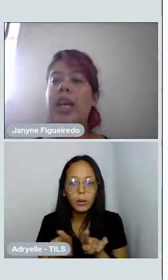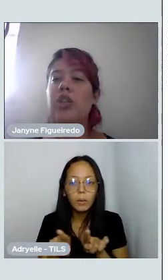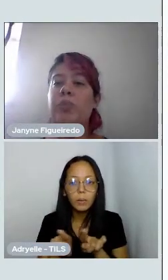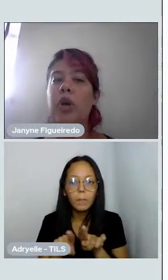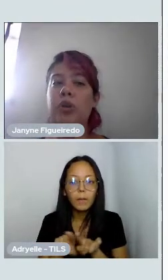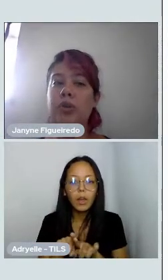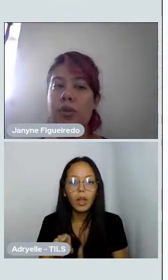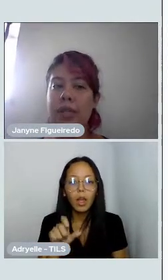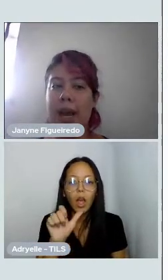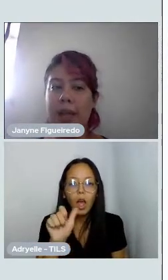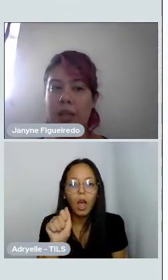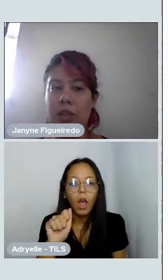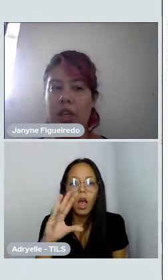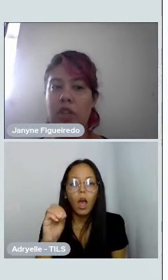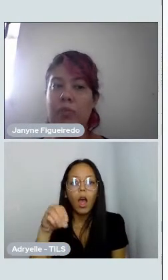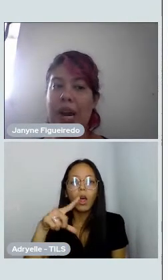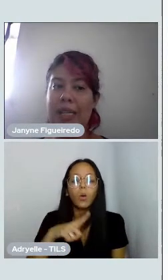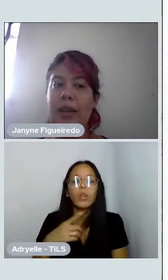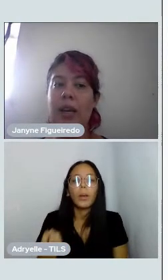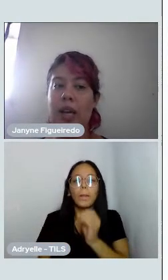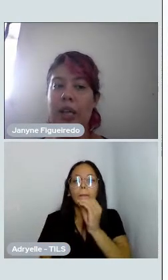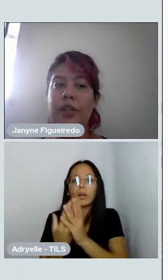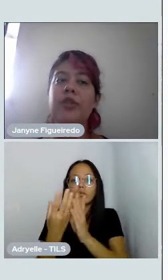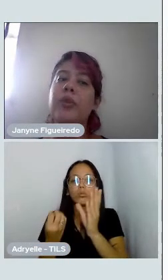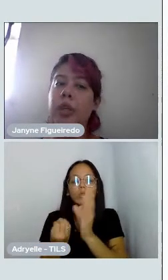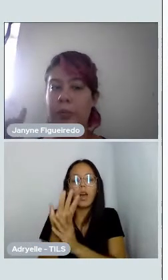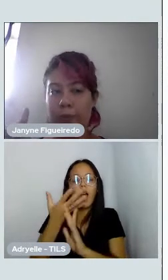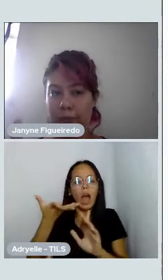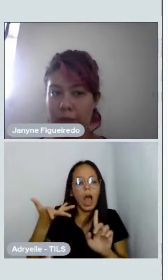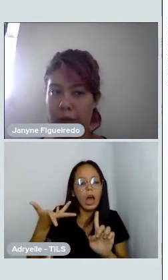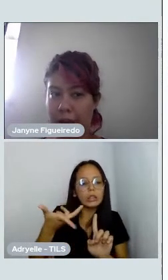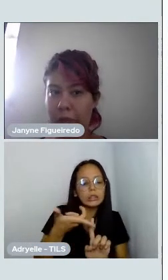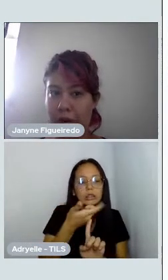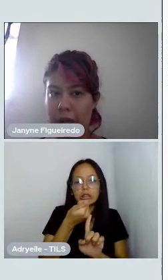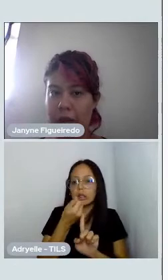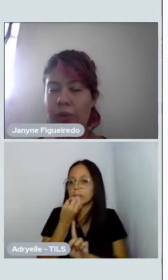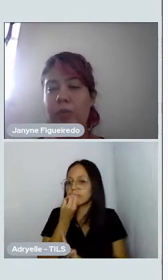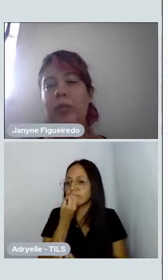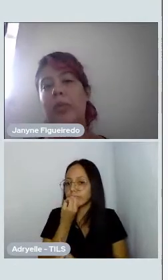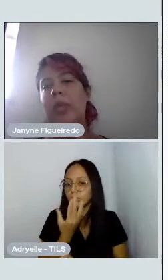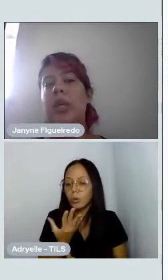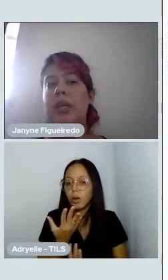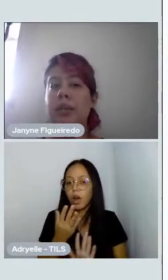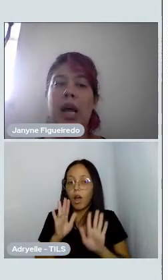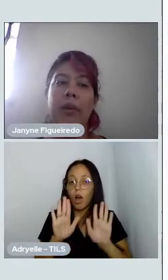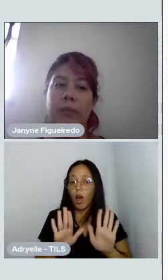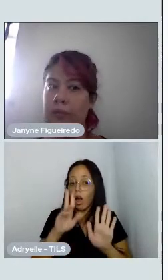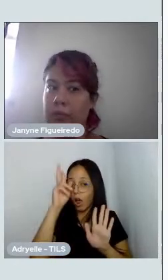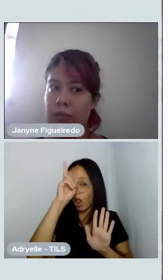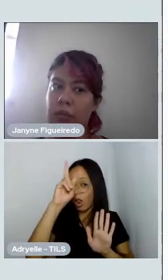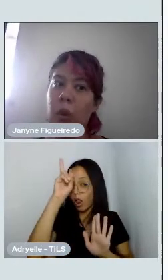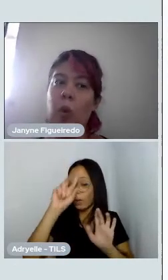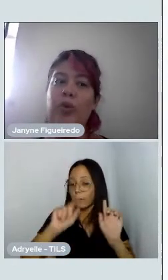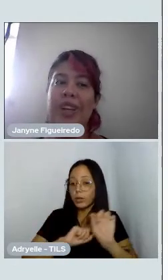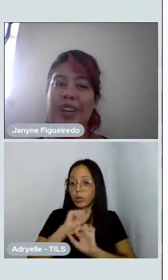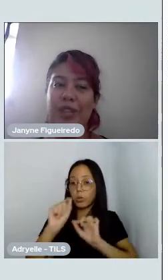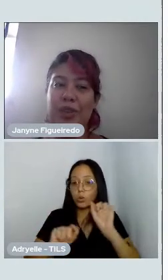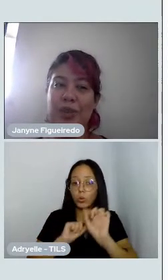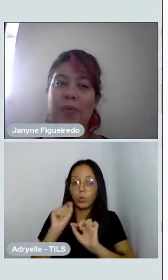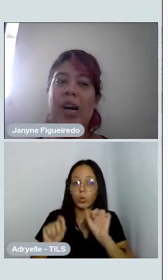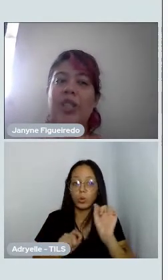aurinhancenses têm as produções artísticas mais salientes. Lembrando que está